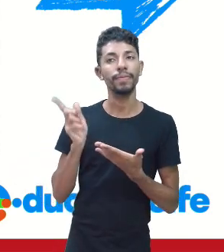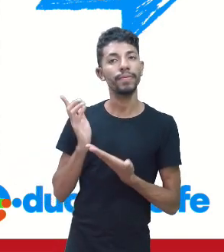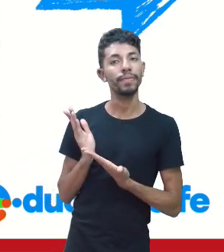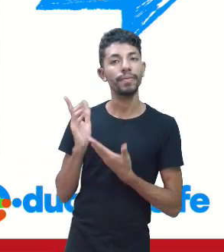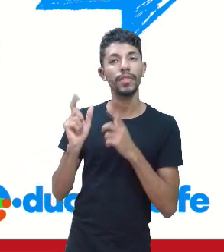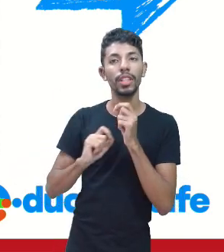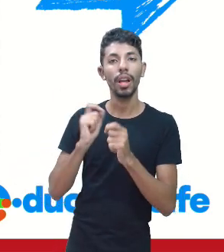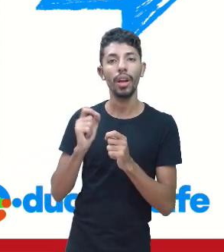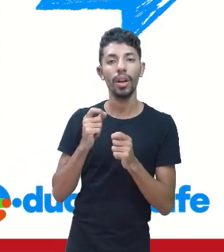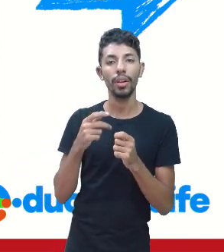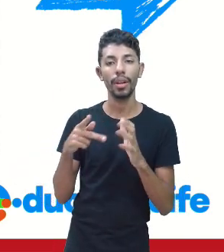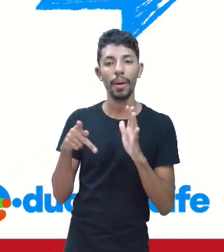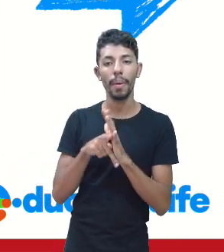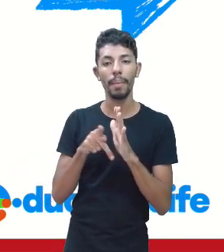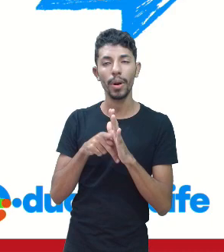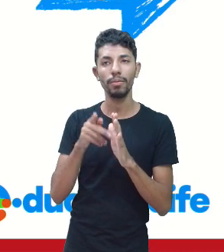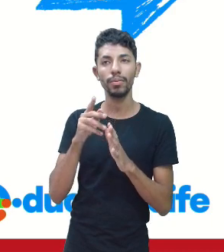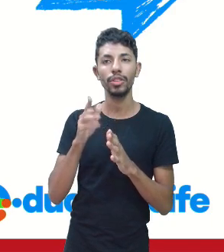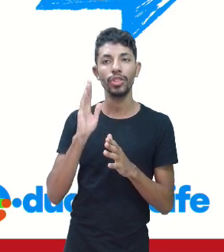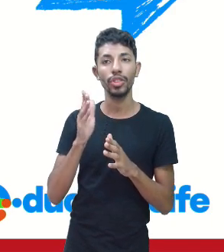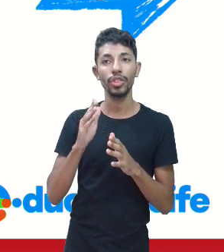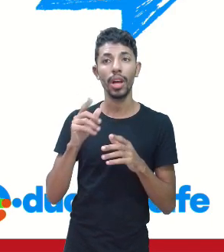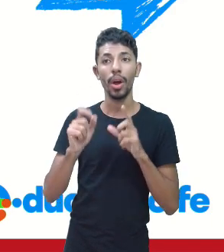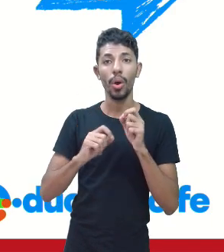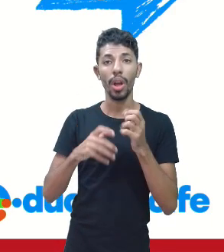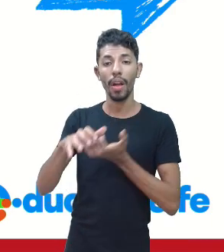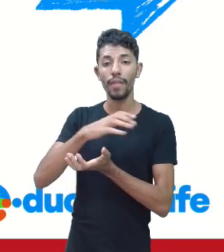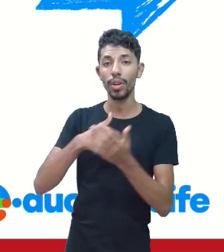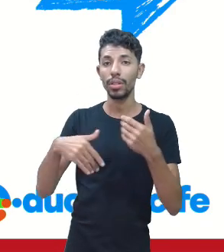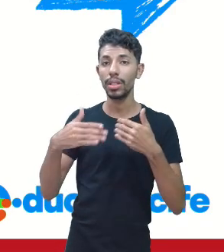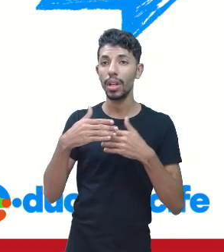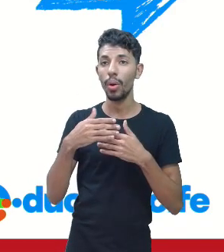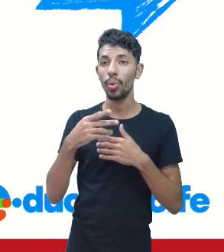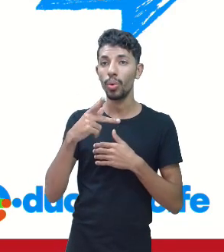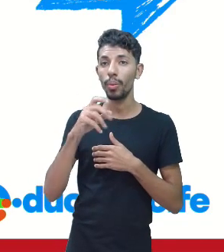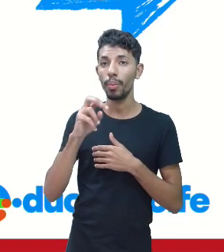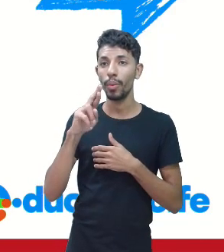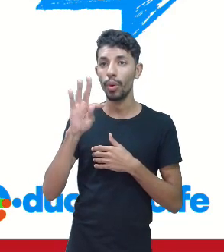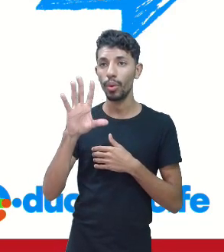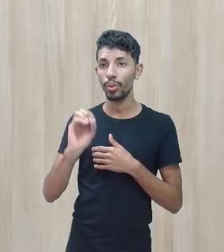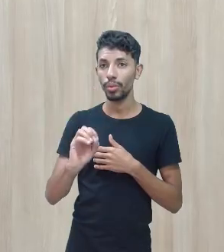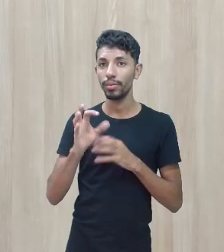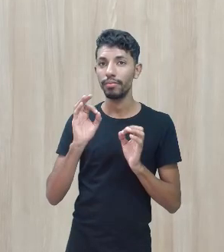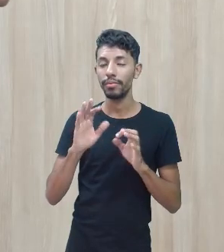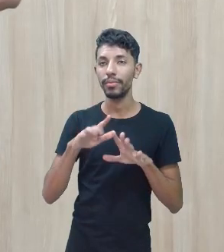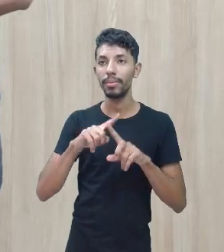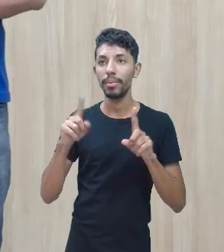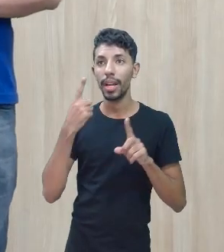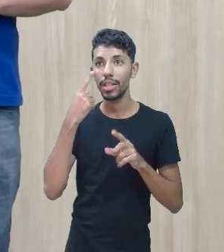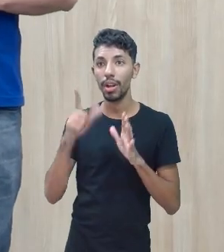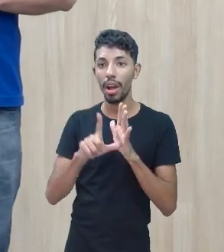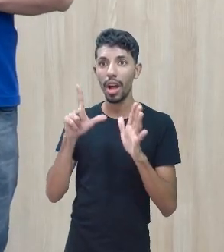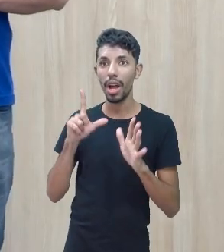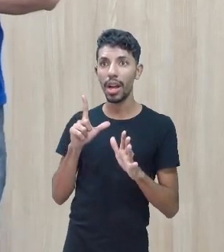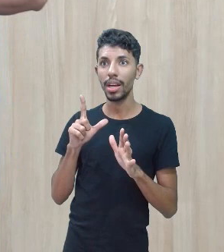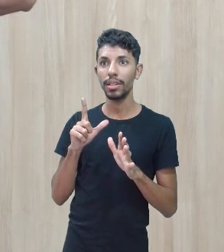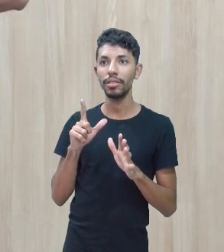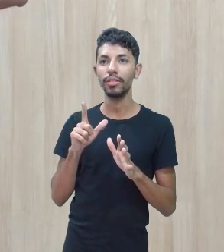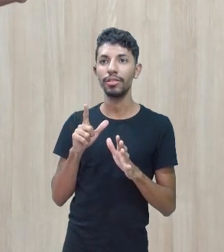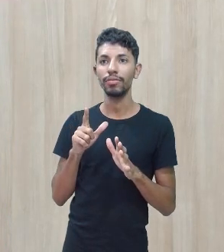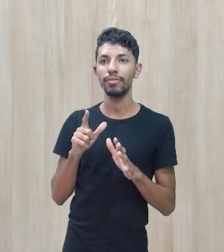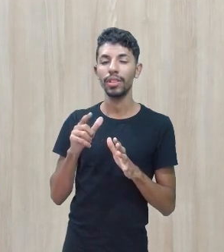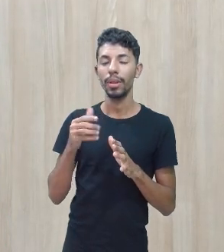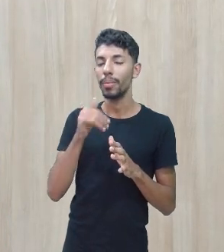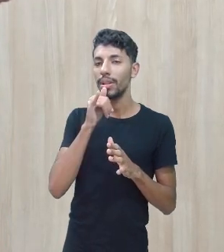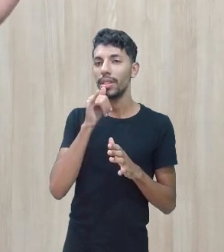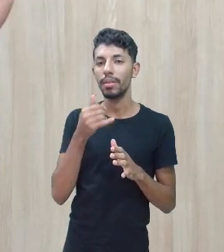foi efeito direto da Revolução do Porto. Bom, mas o rei, antes de ir, ele deixa, né, o príncipe Dom Pedro, né, Dom